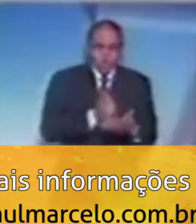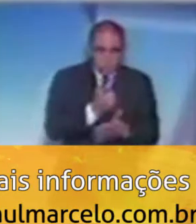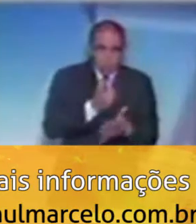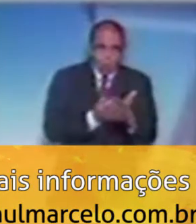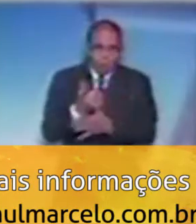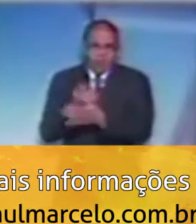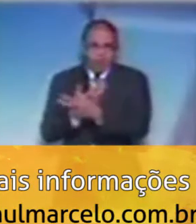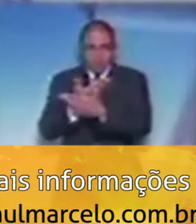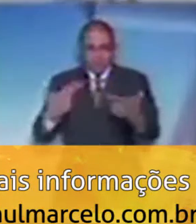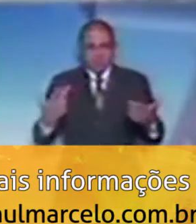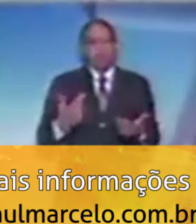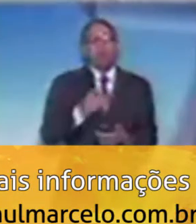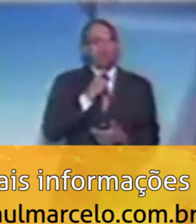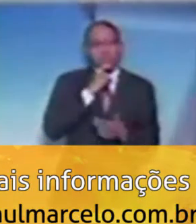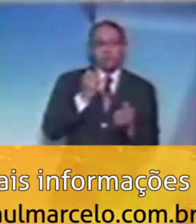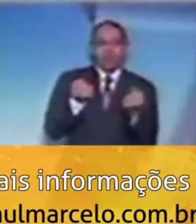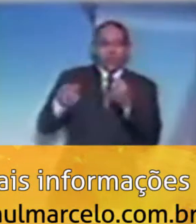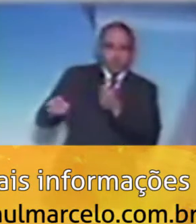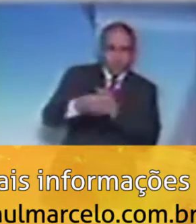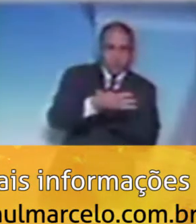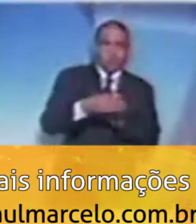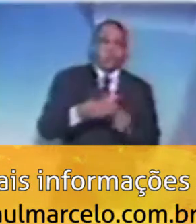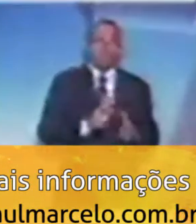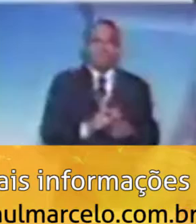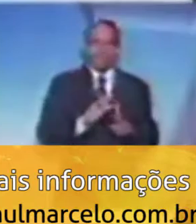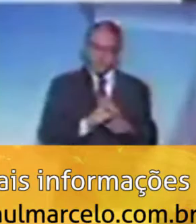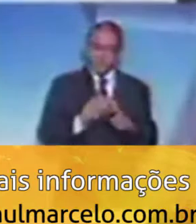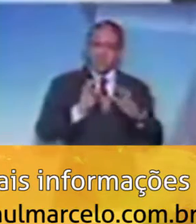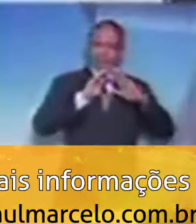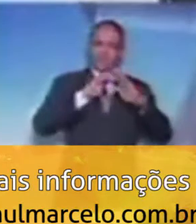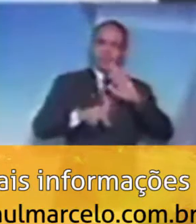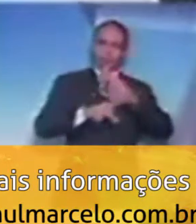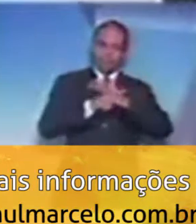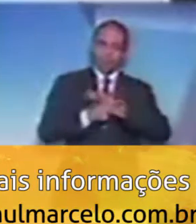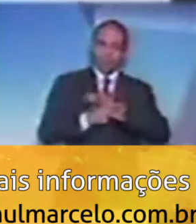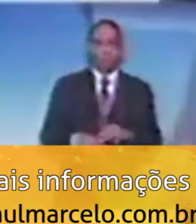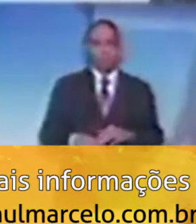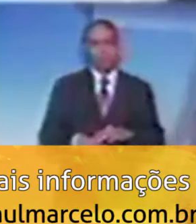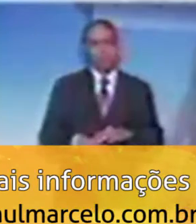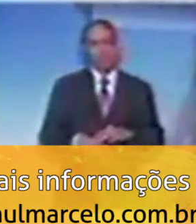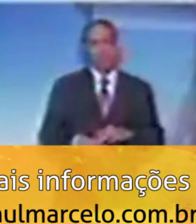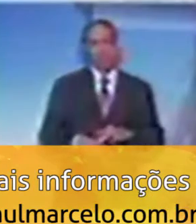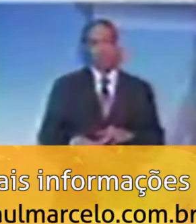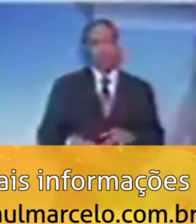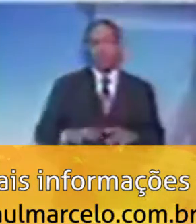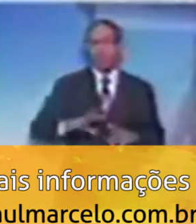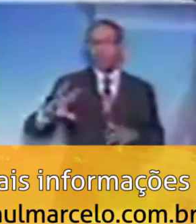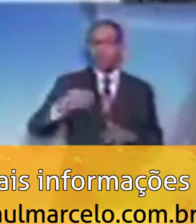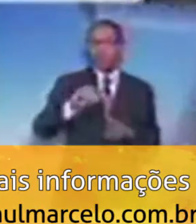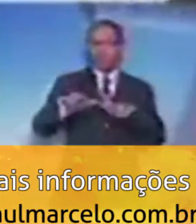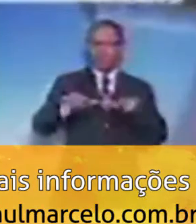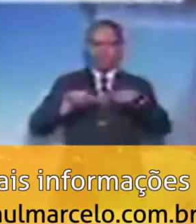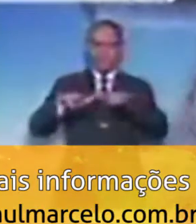o eletrodoméstico, linha branca, que compra carro novo, que financia a casa própria. Nós vamos jogar todos os trabalhadores